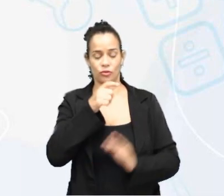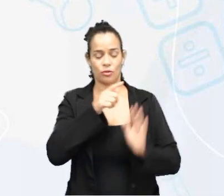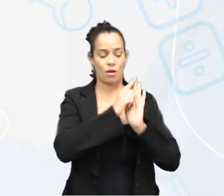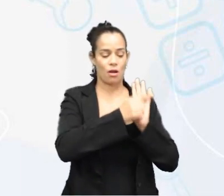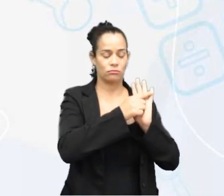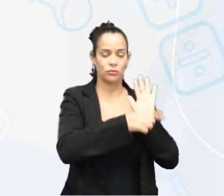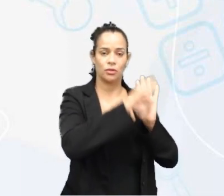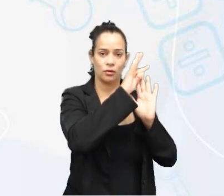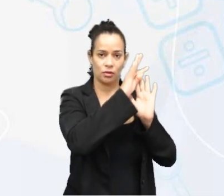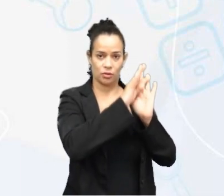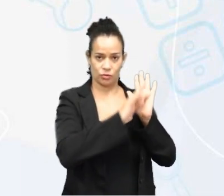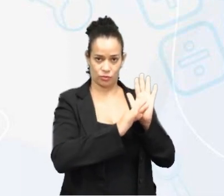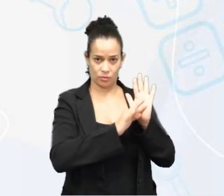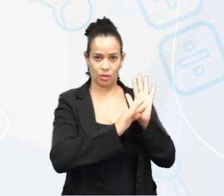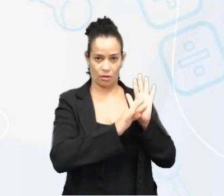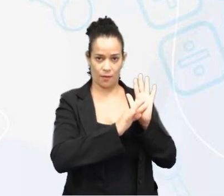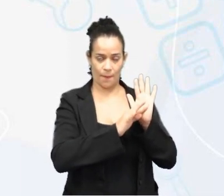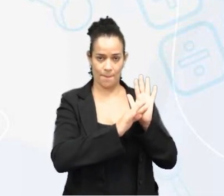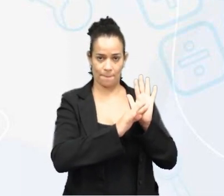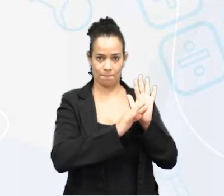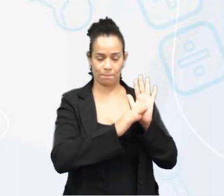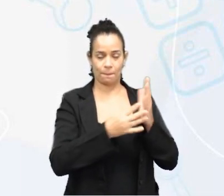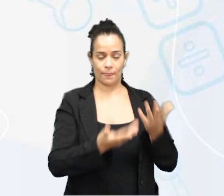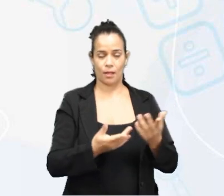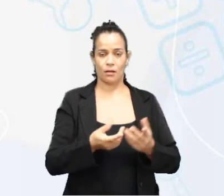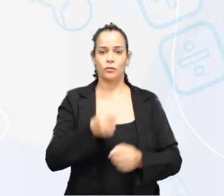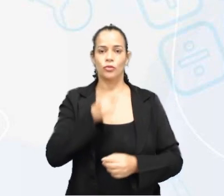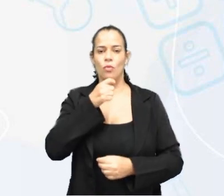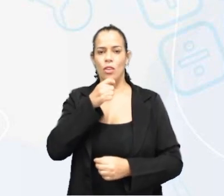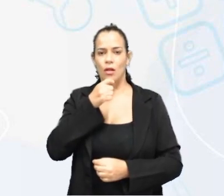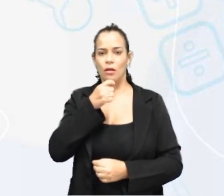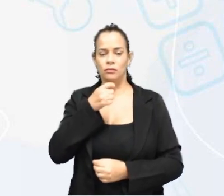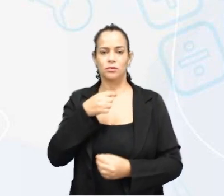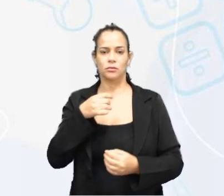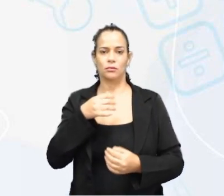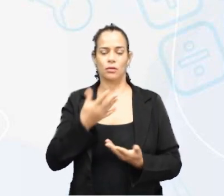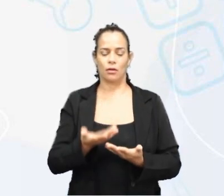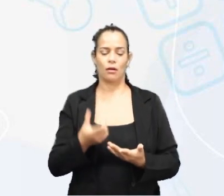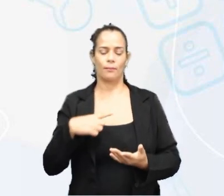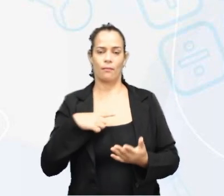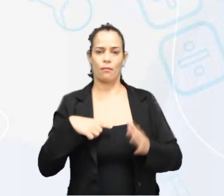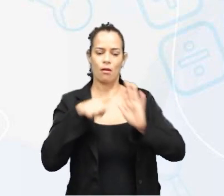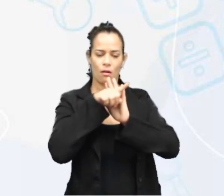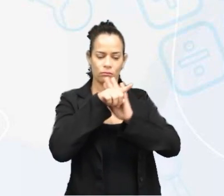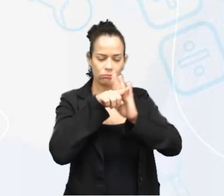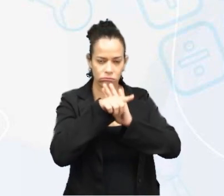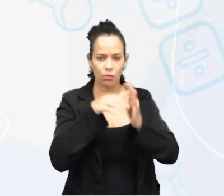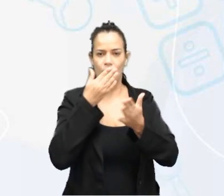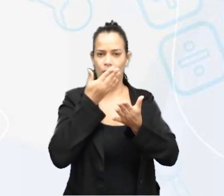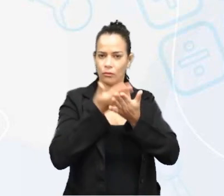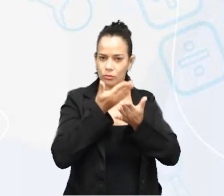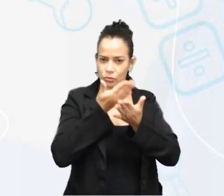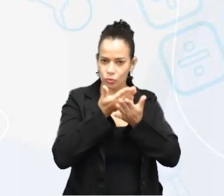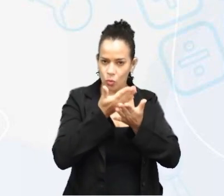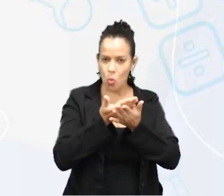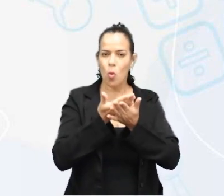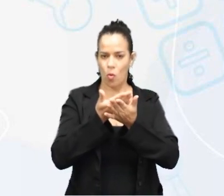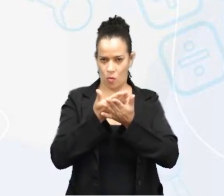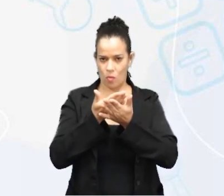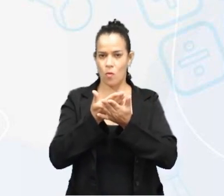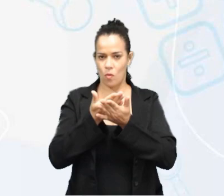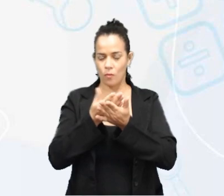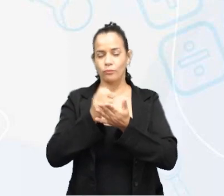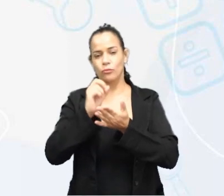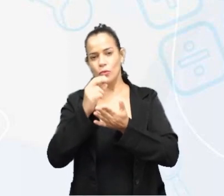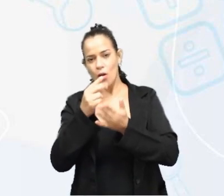gênero textual de cunho jornalístico que visa apresentar uma análise, um estudo, pesquisa